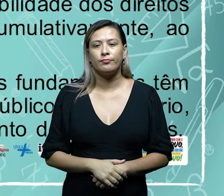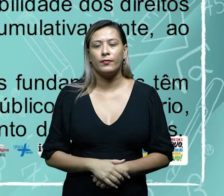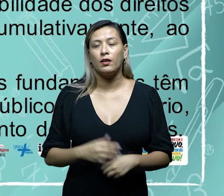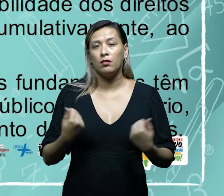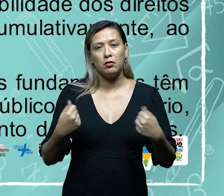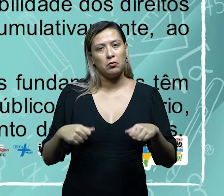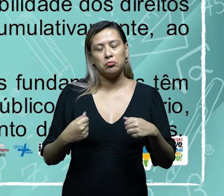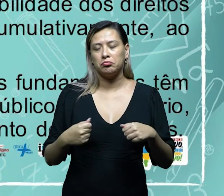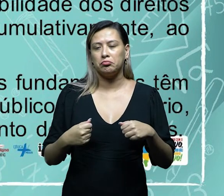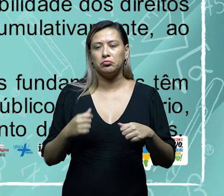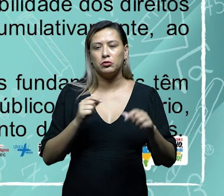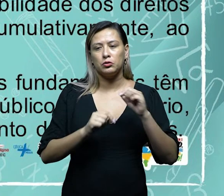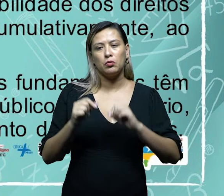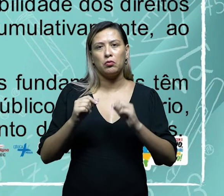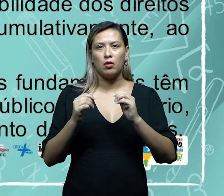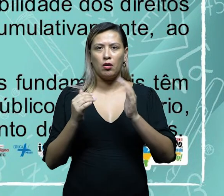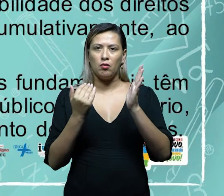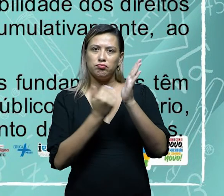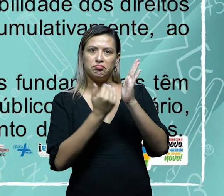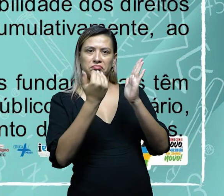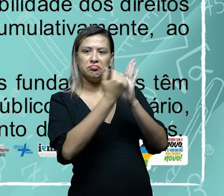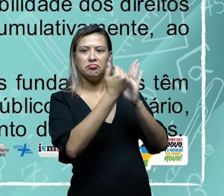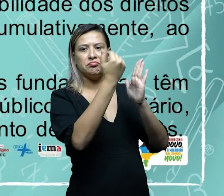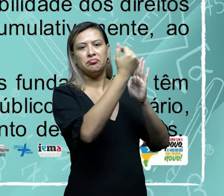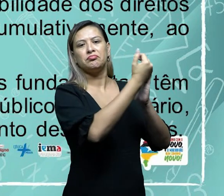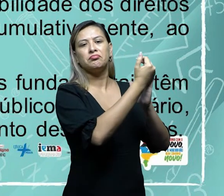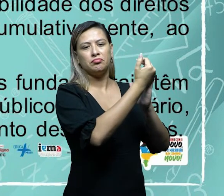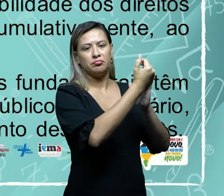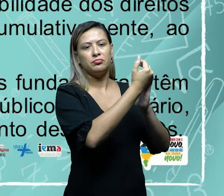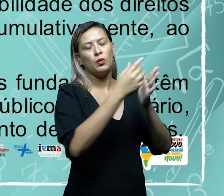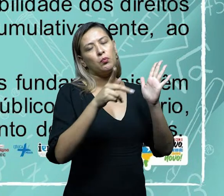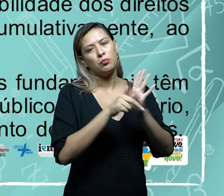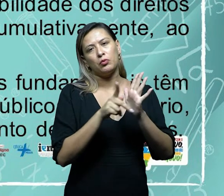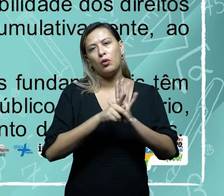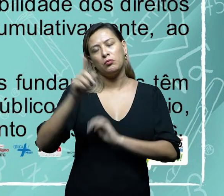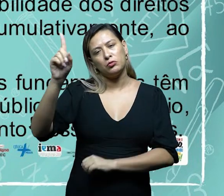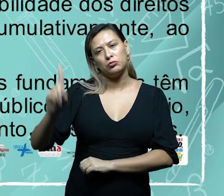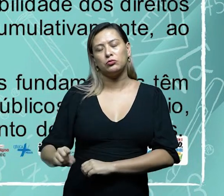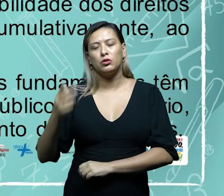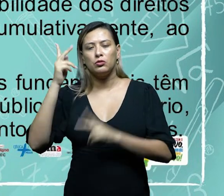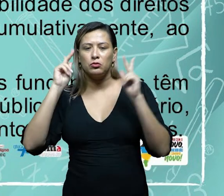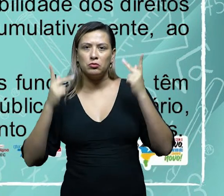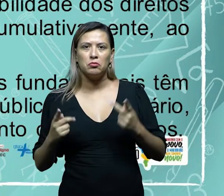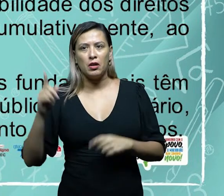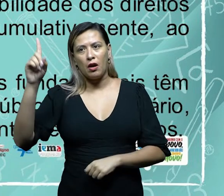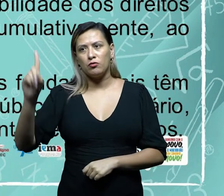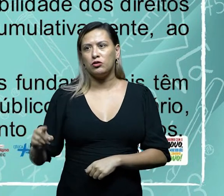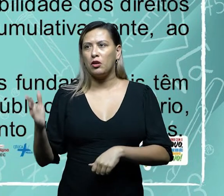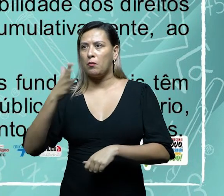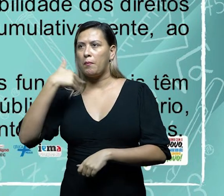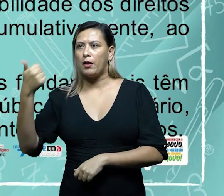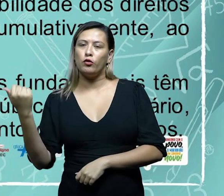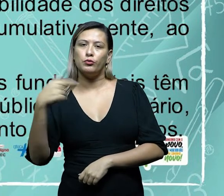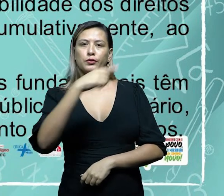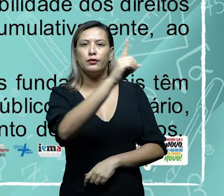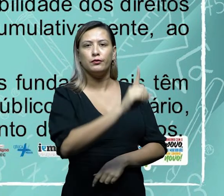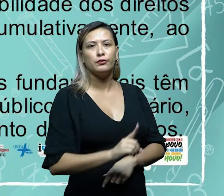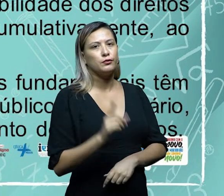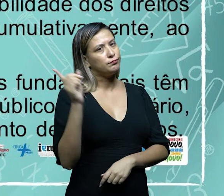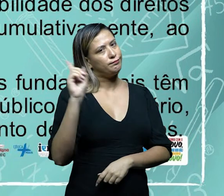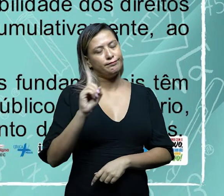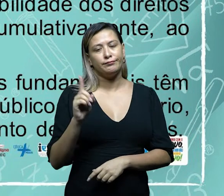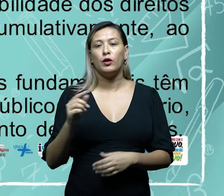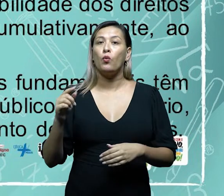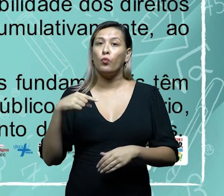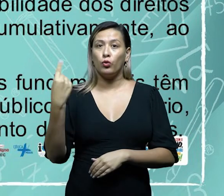havendo uma hierarquia entre eles, ou seja, não há uma hierarquia entre os direitos humanos, não há um direito mais válido do que o outro, tá bom? Todos estão no